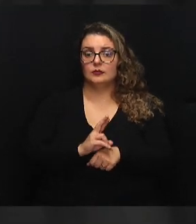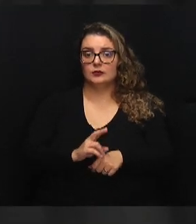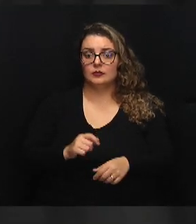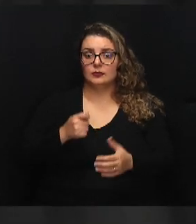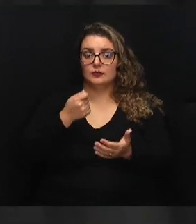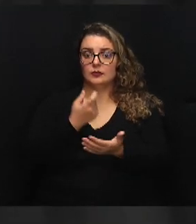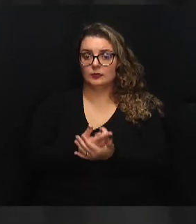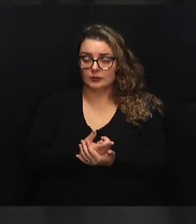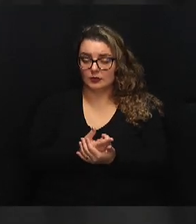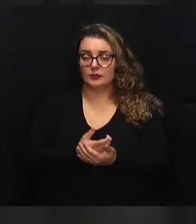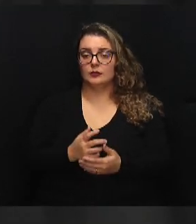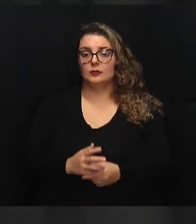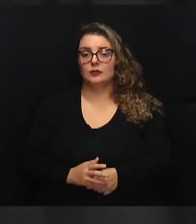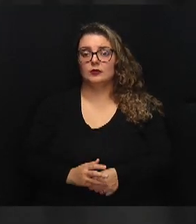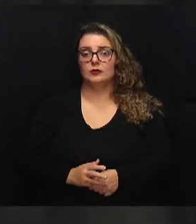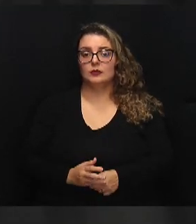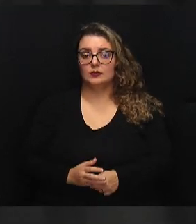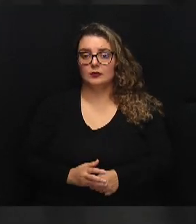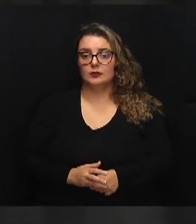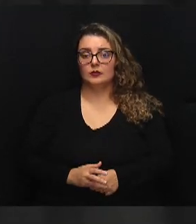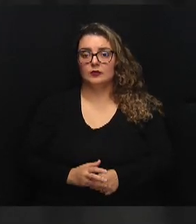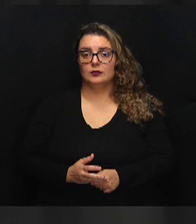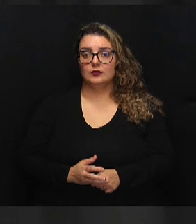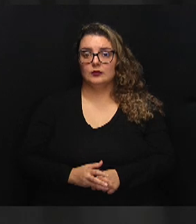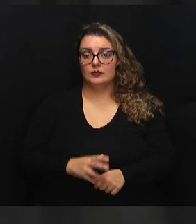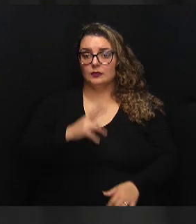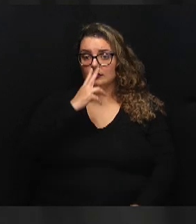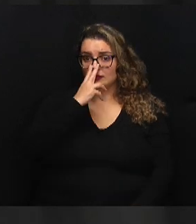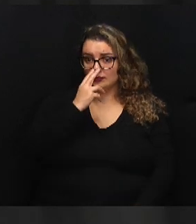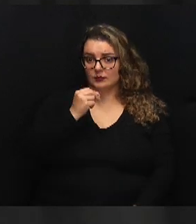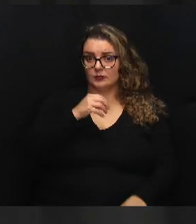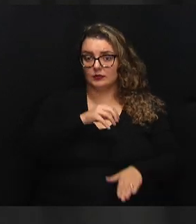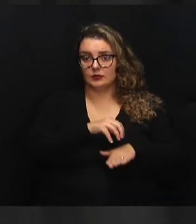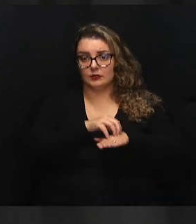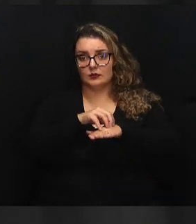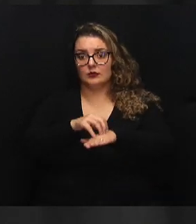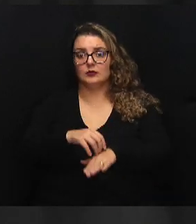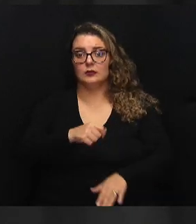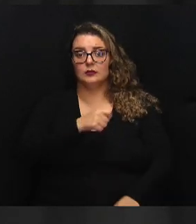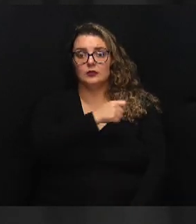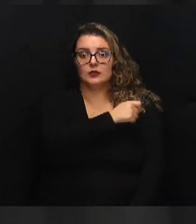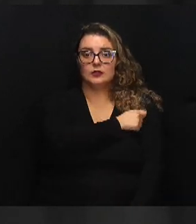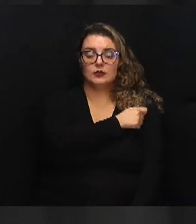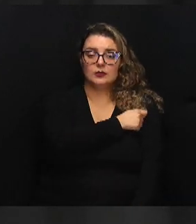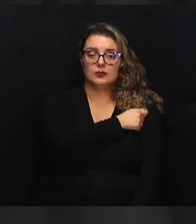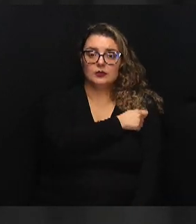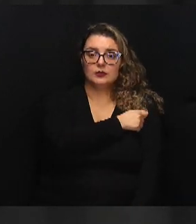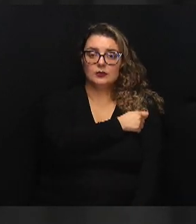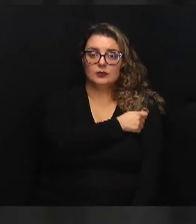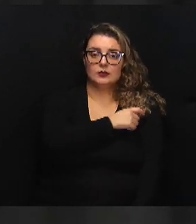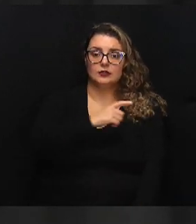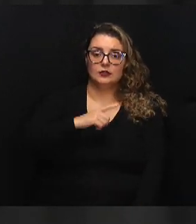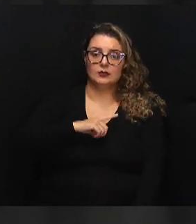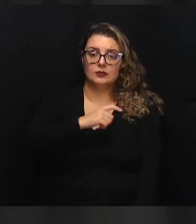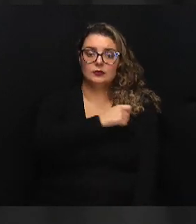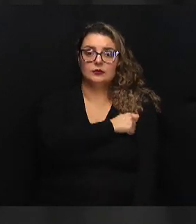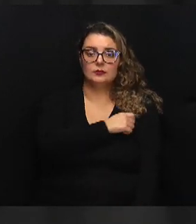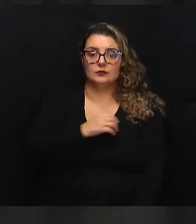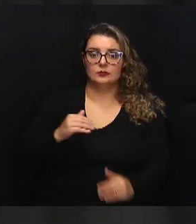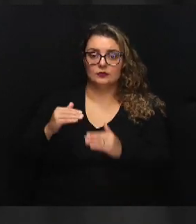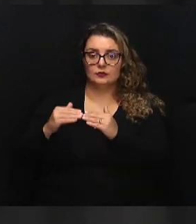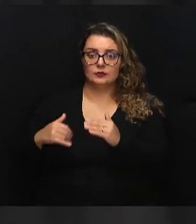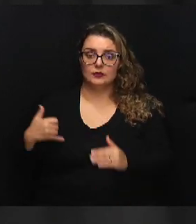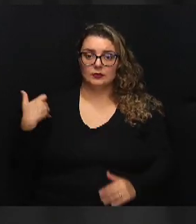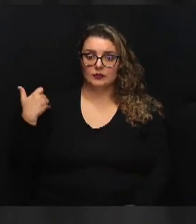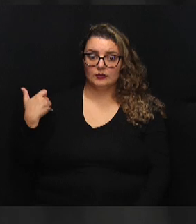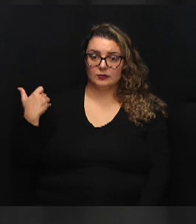compramos uma van para transporte de alunos, né, que tem alunos menores de idade,